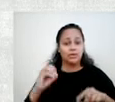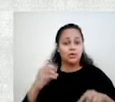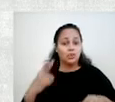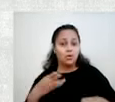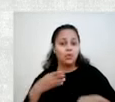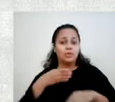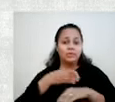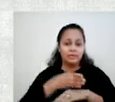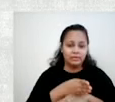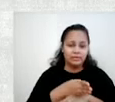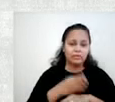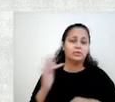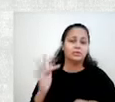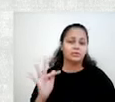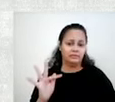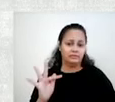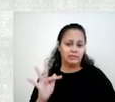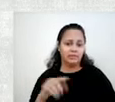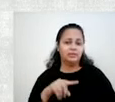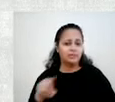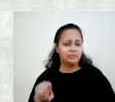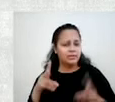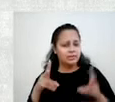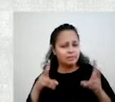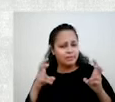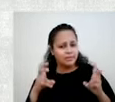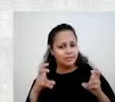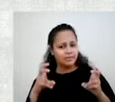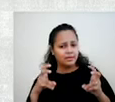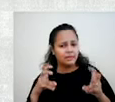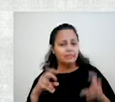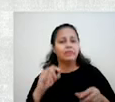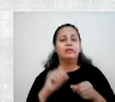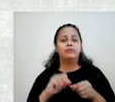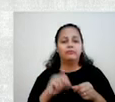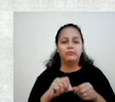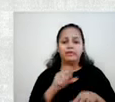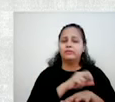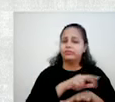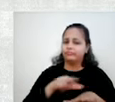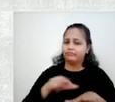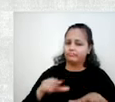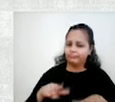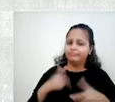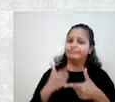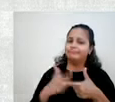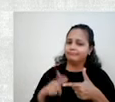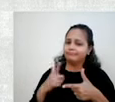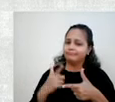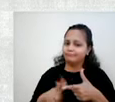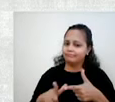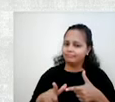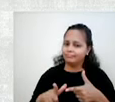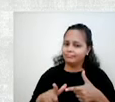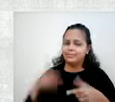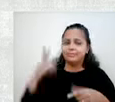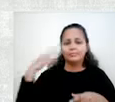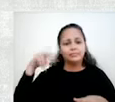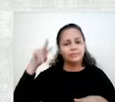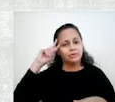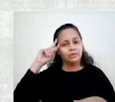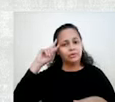invasões francas, como vocês percebem, foi feita também de muitas e conflitantes versões,